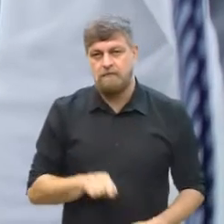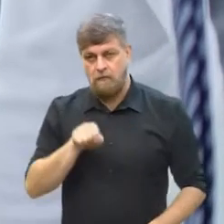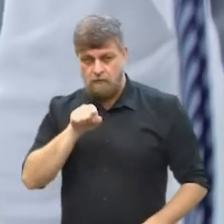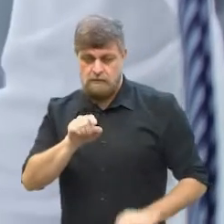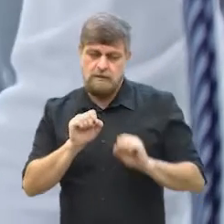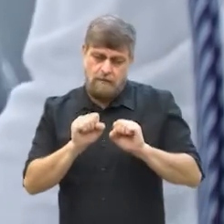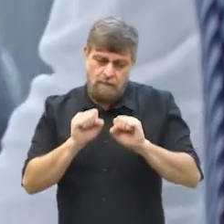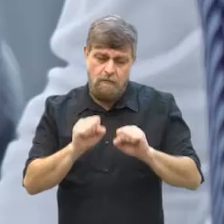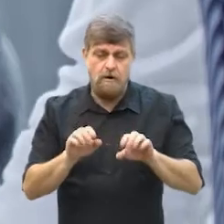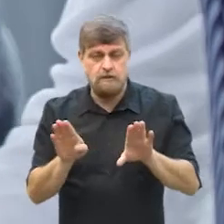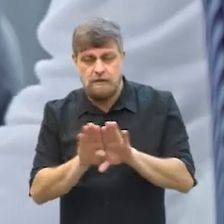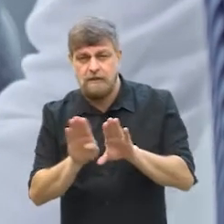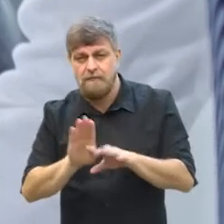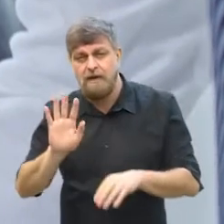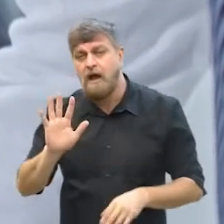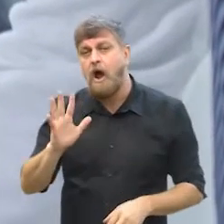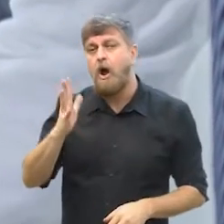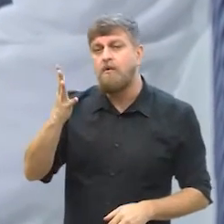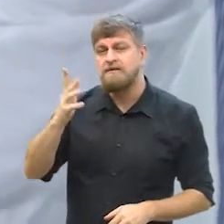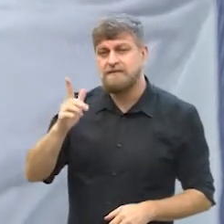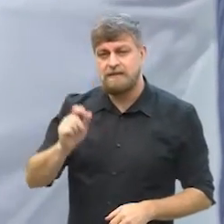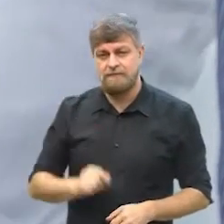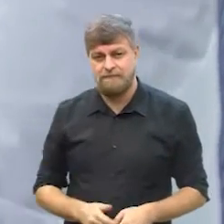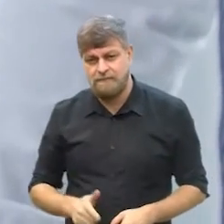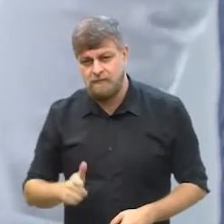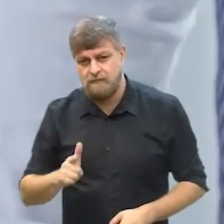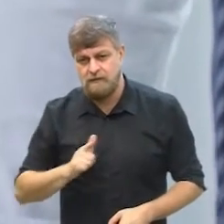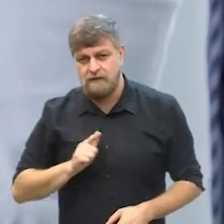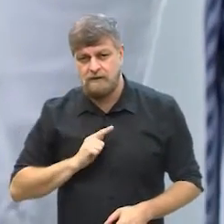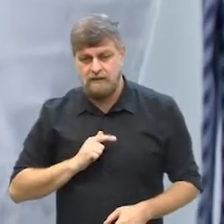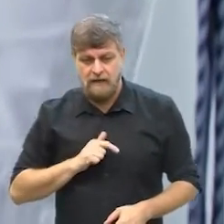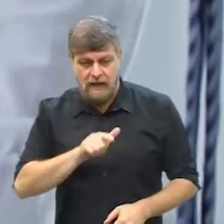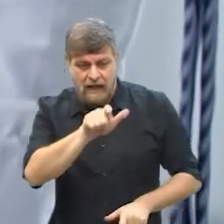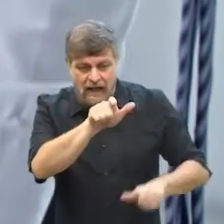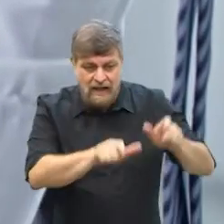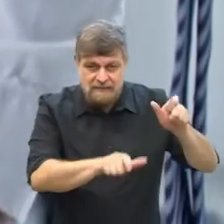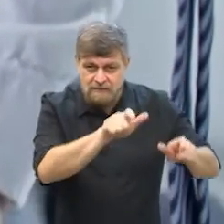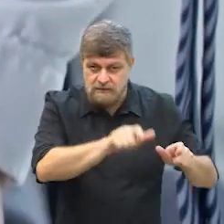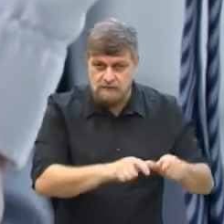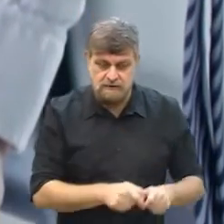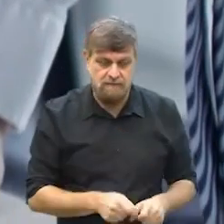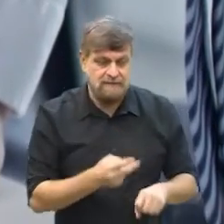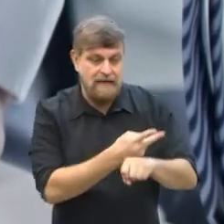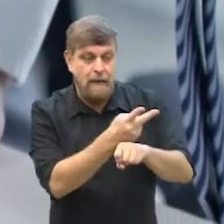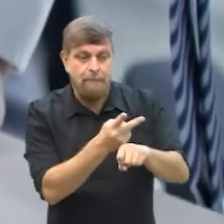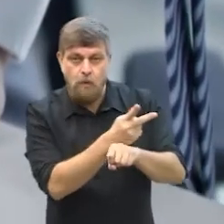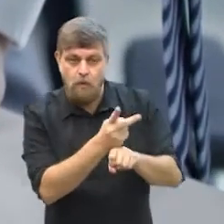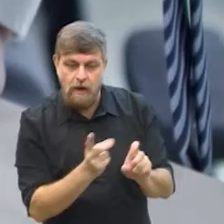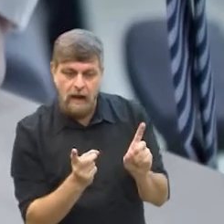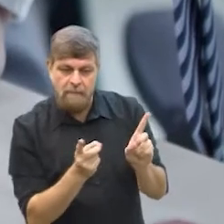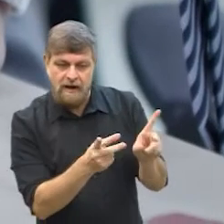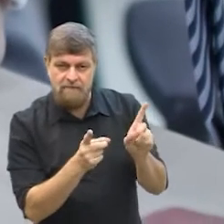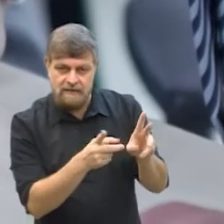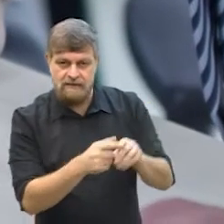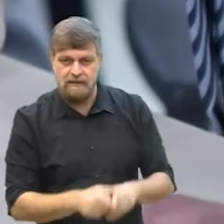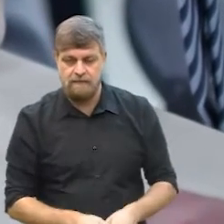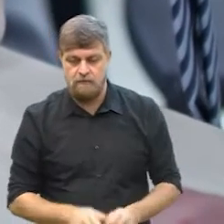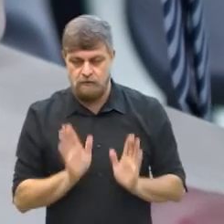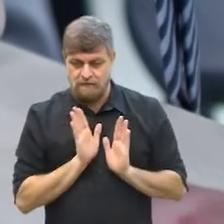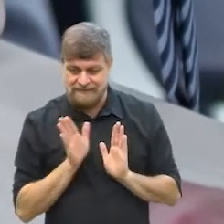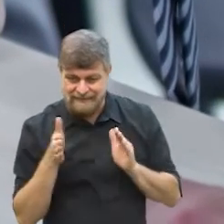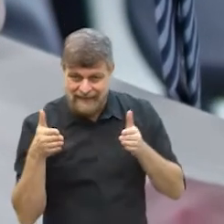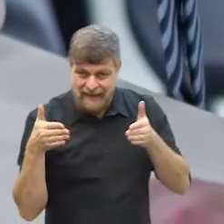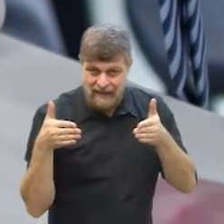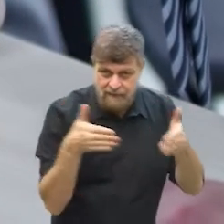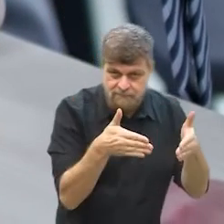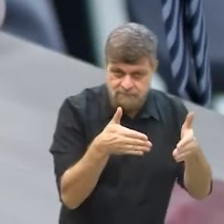até ter que readequar o seu público-alvo. Quando você foca, a sua energia se